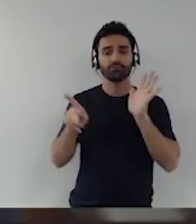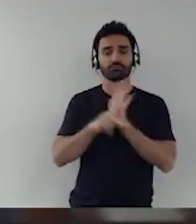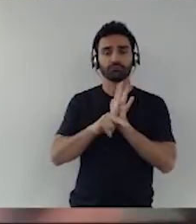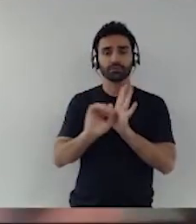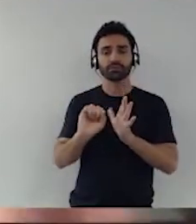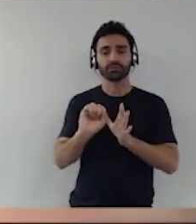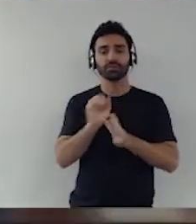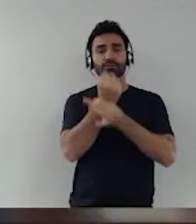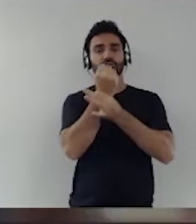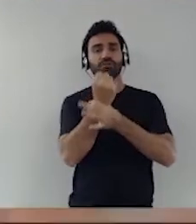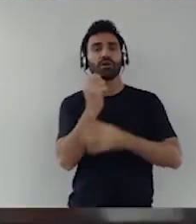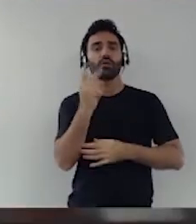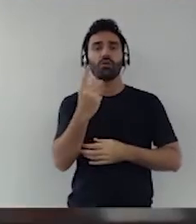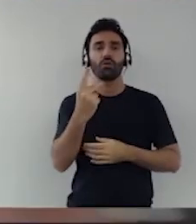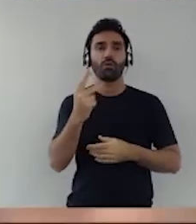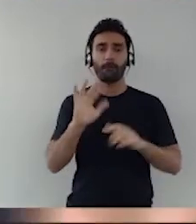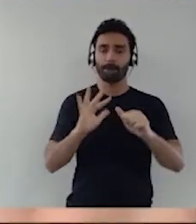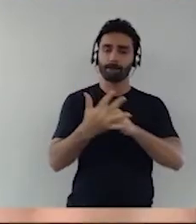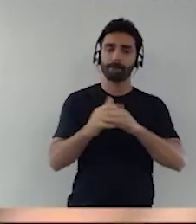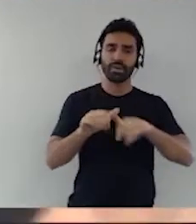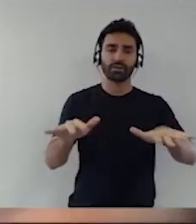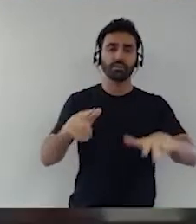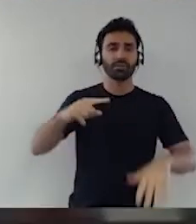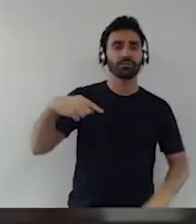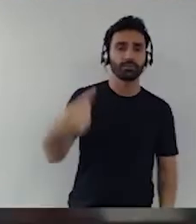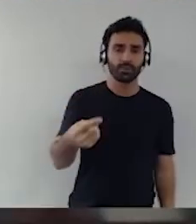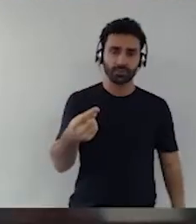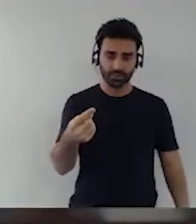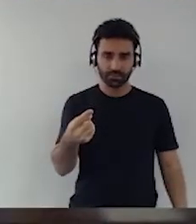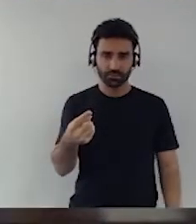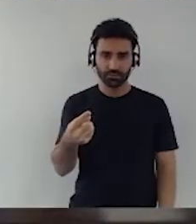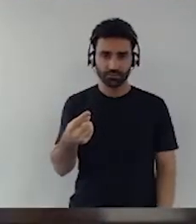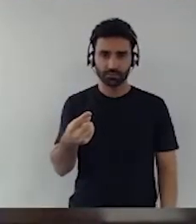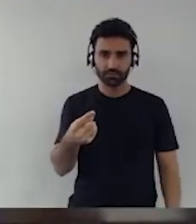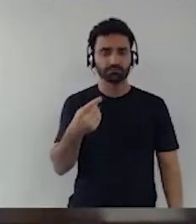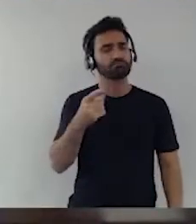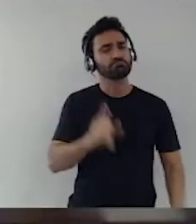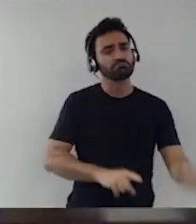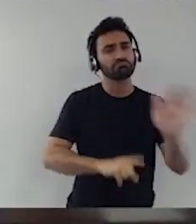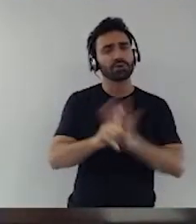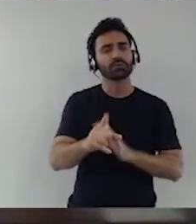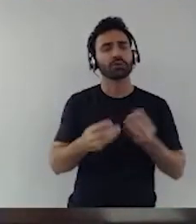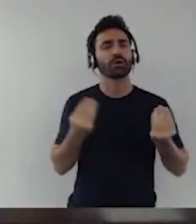ou pós-pandemia, né? Como é que nós vamos pensar a